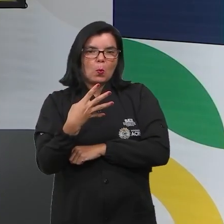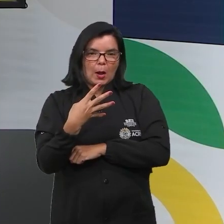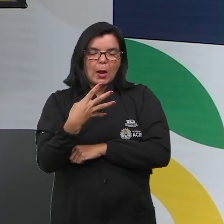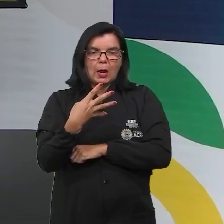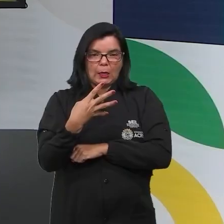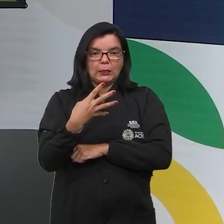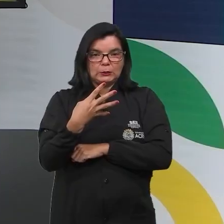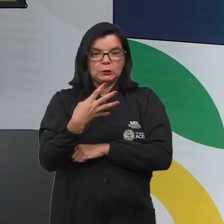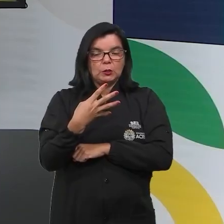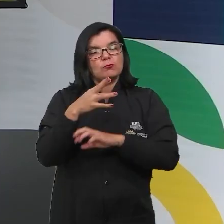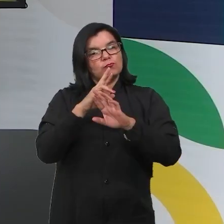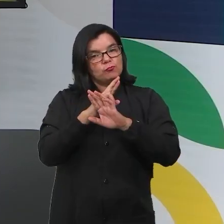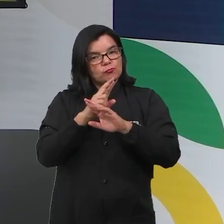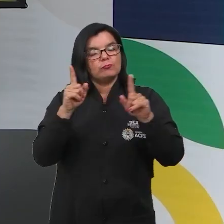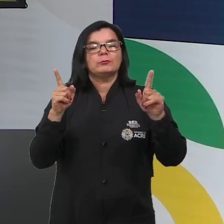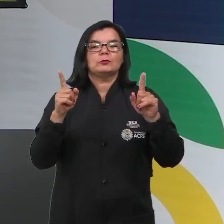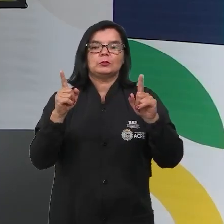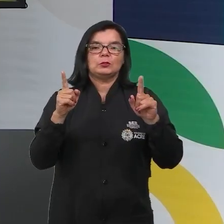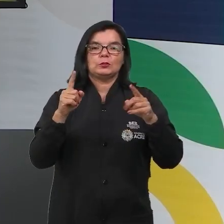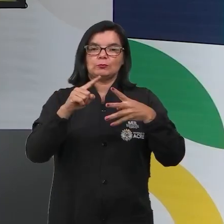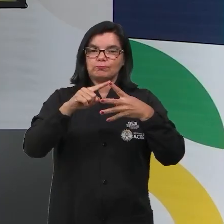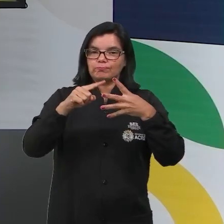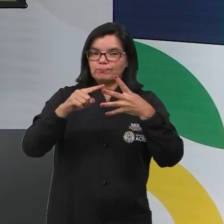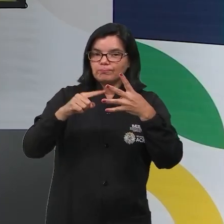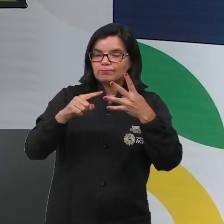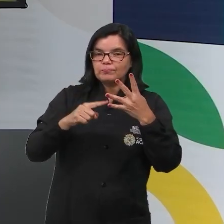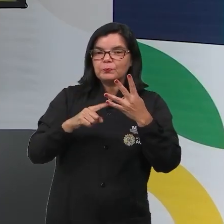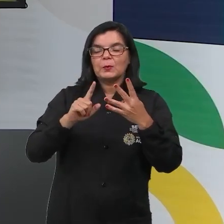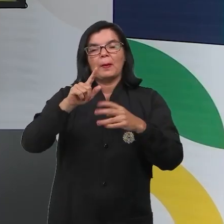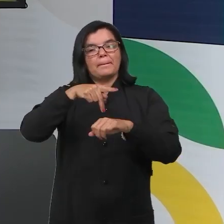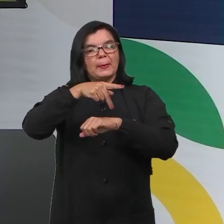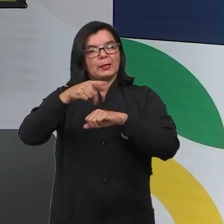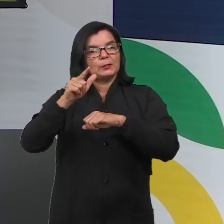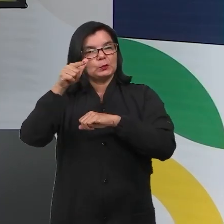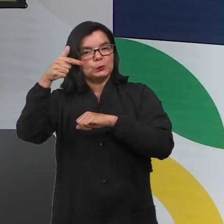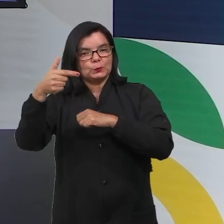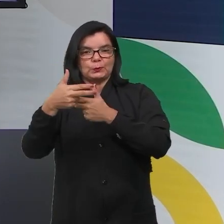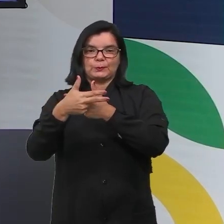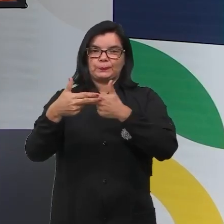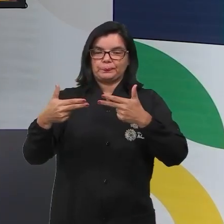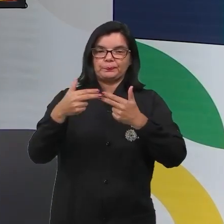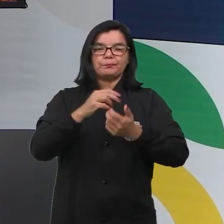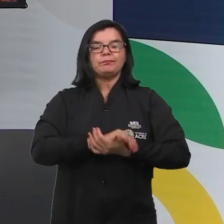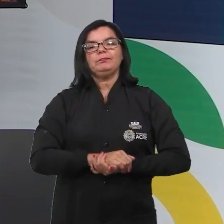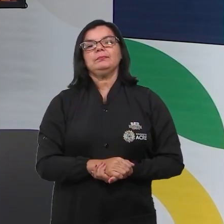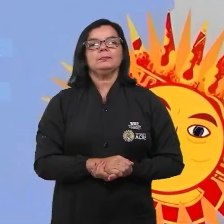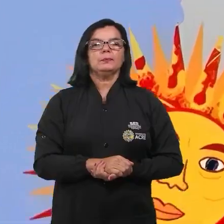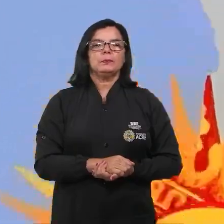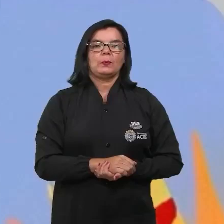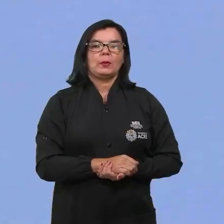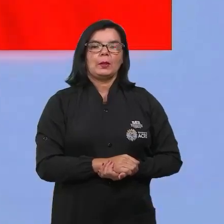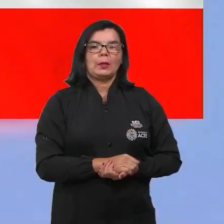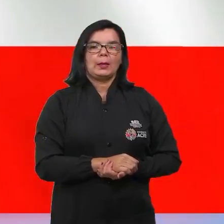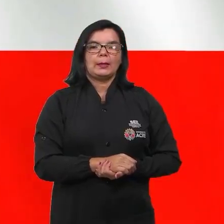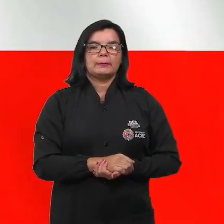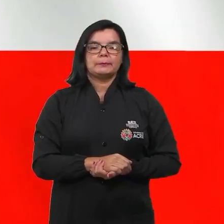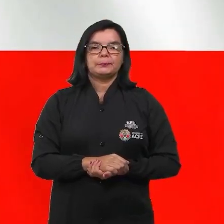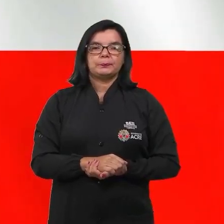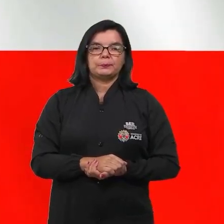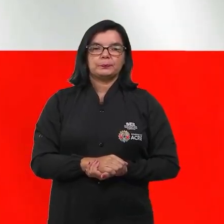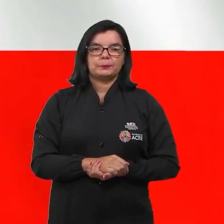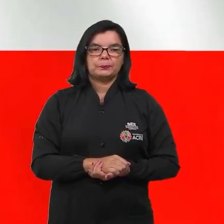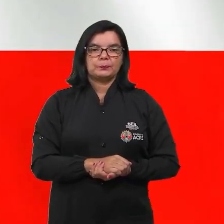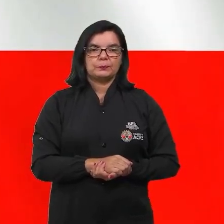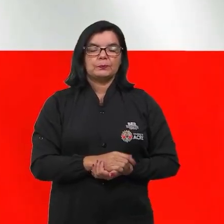quatro estações do ano bem divididas. Então é um país de outra realidade, digamos assim. Aí temos aqui a